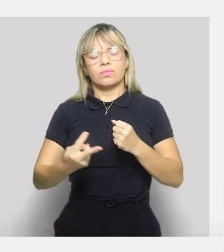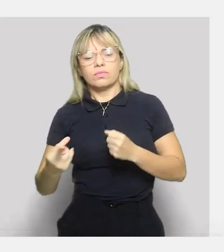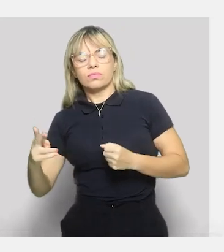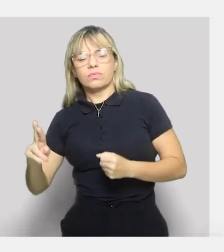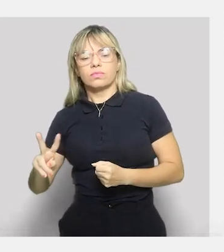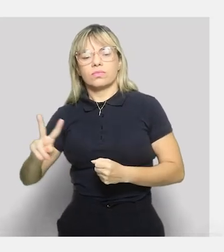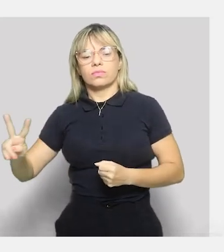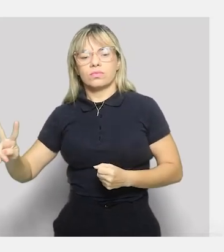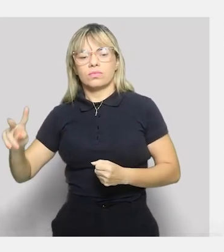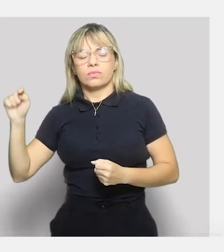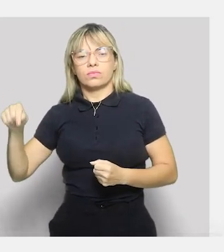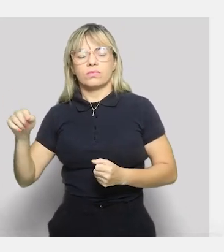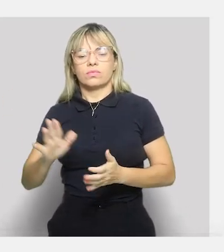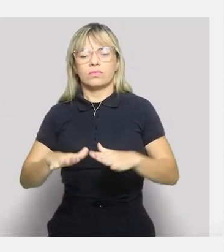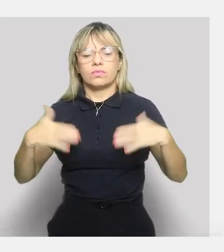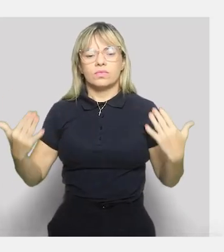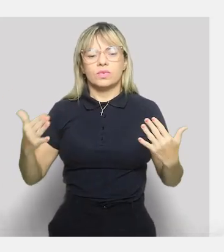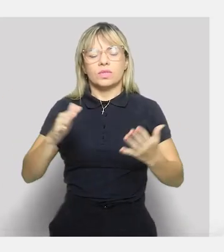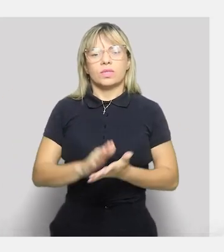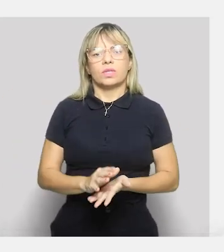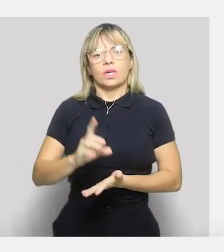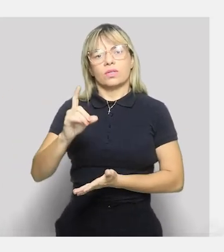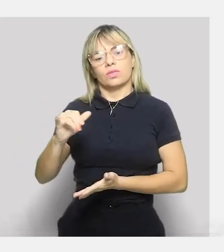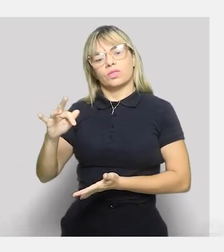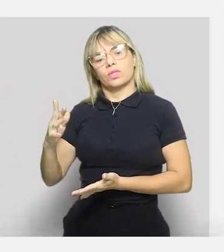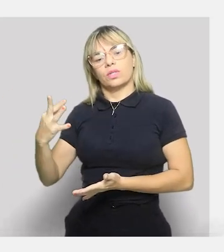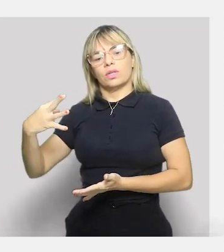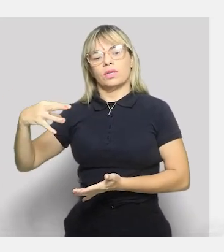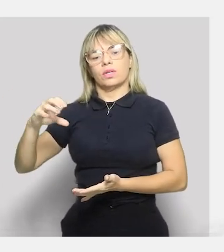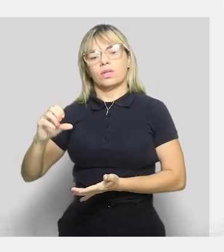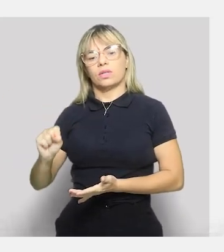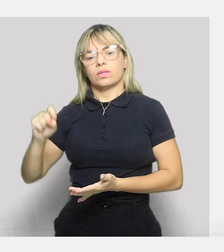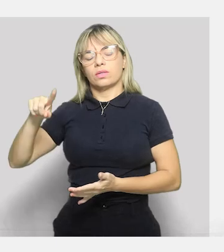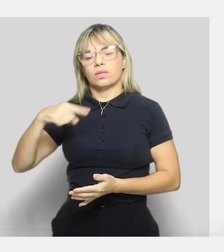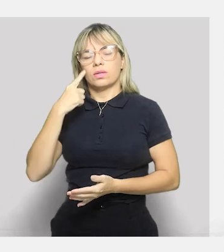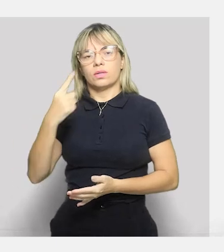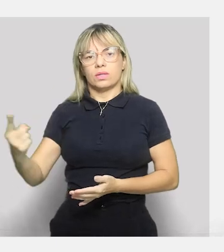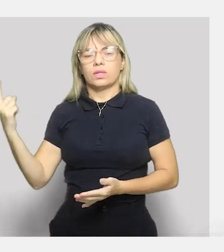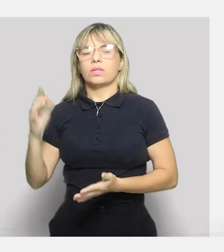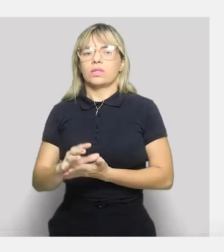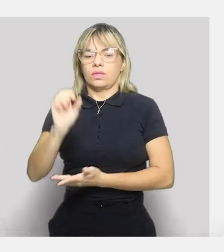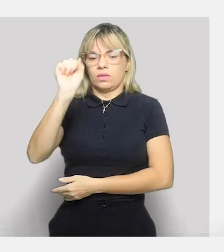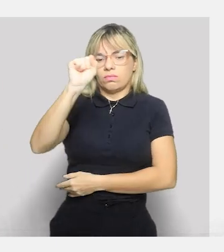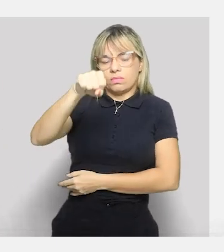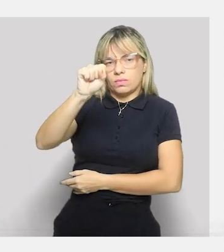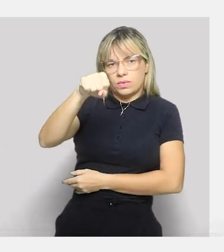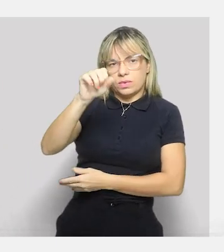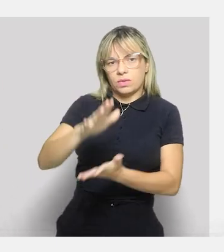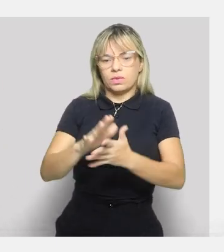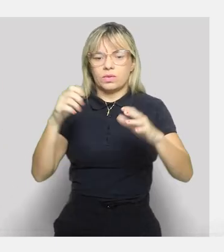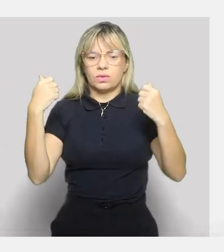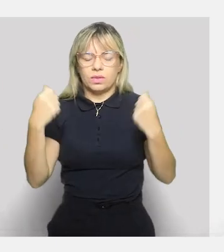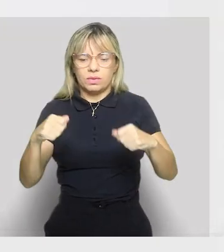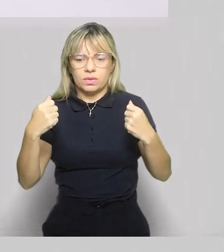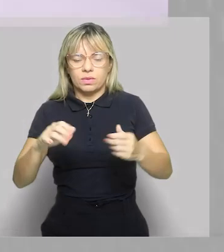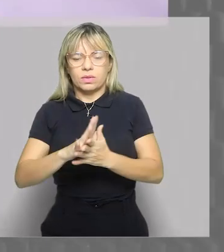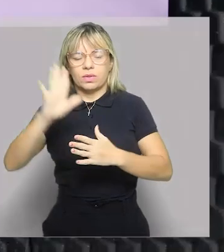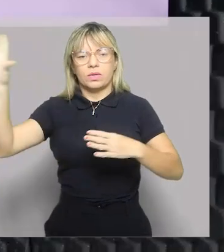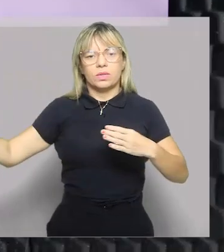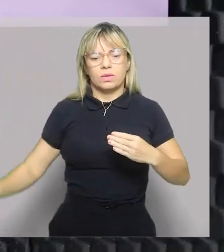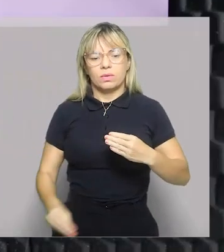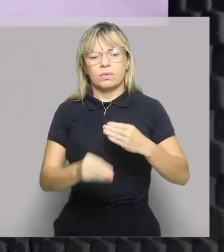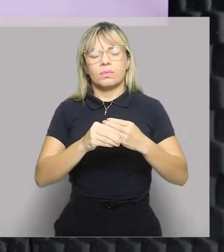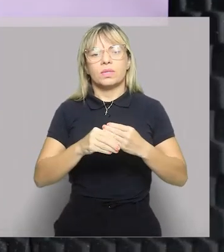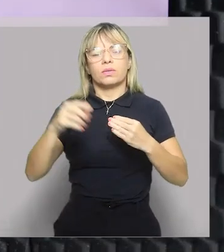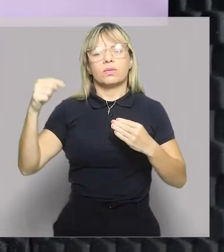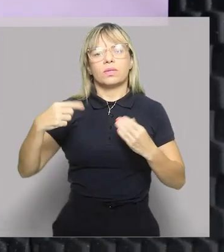certo? O que são verbos transitivos diretos? O nome está dizendo, eles sim, esses sim, precisam de complementos, eles